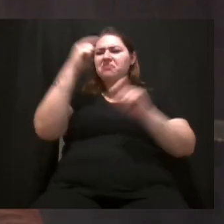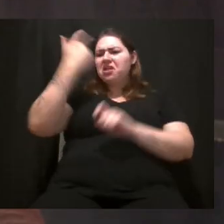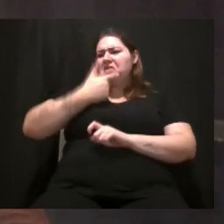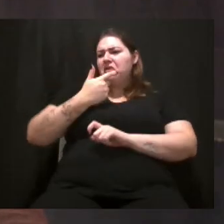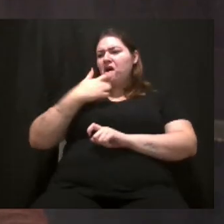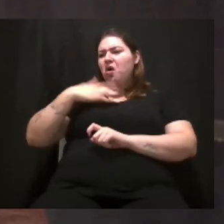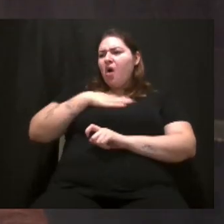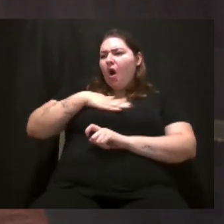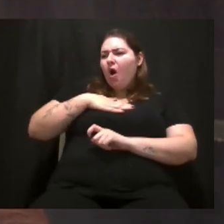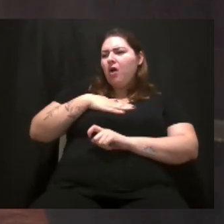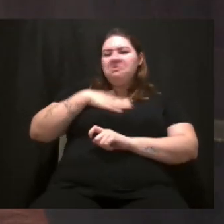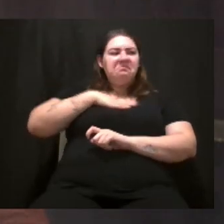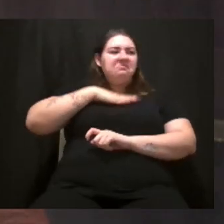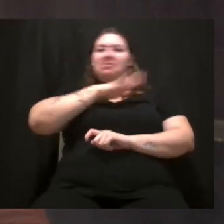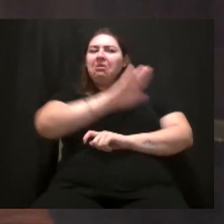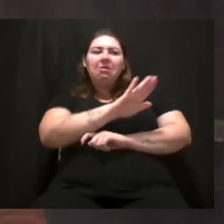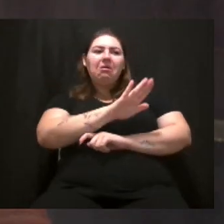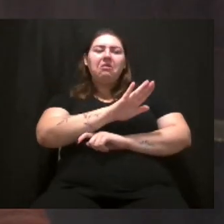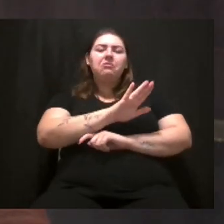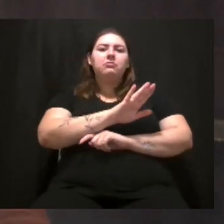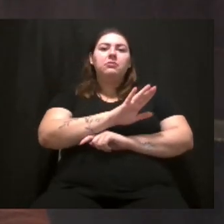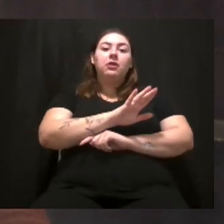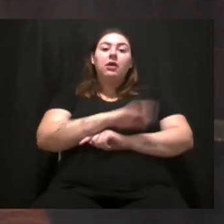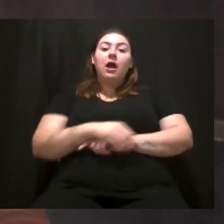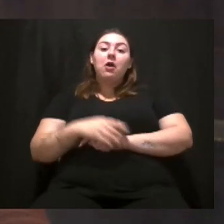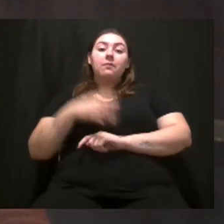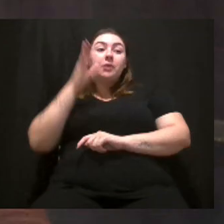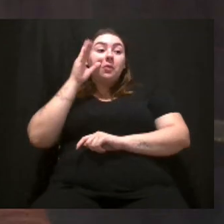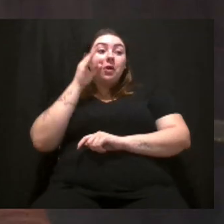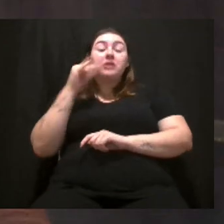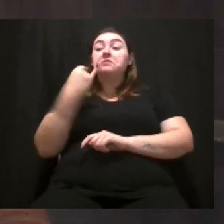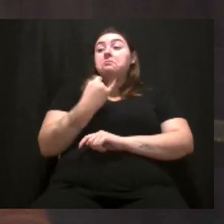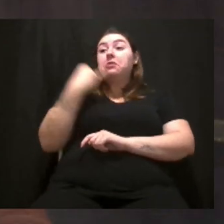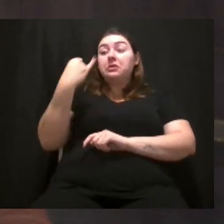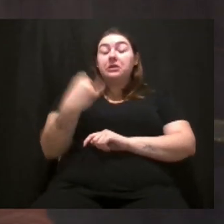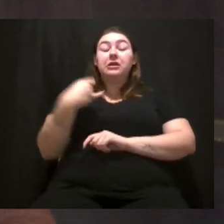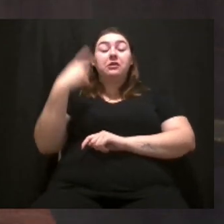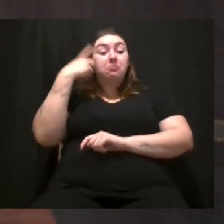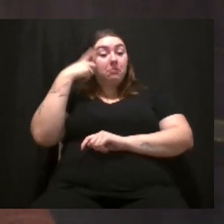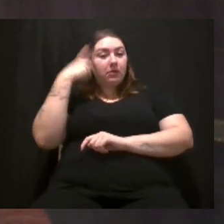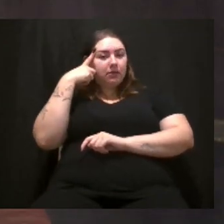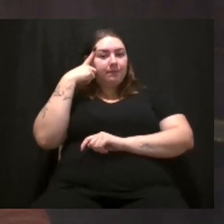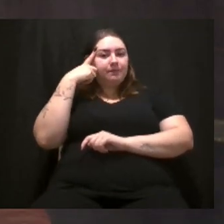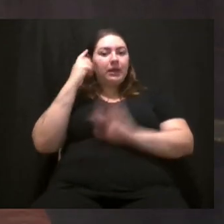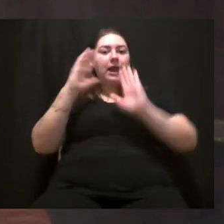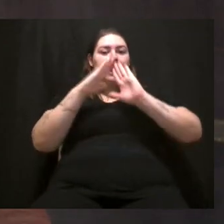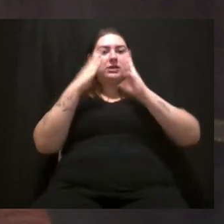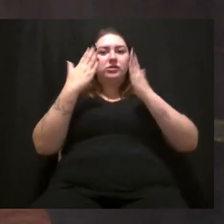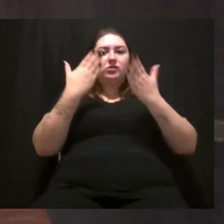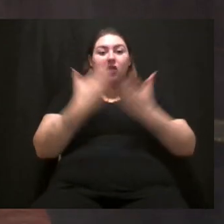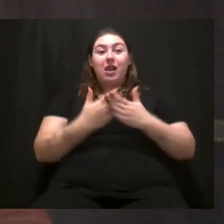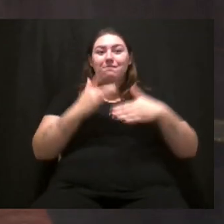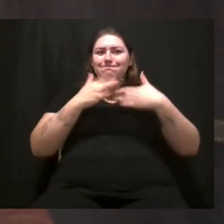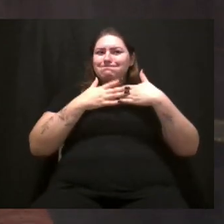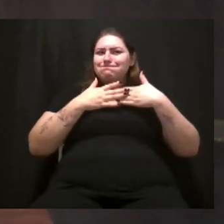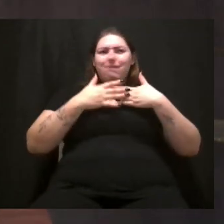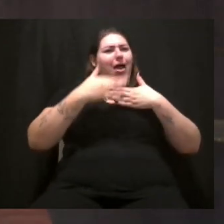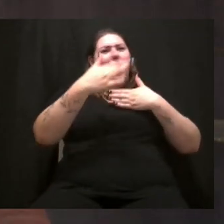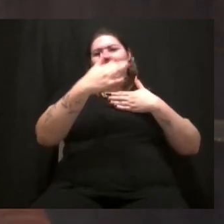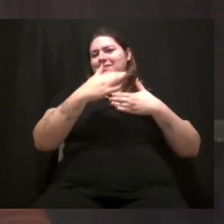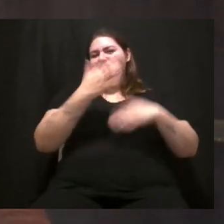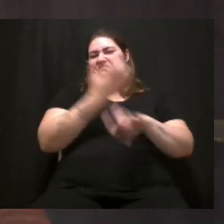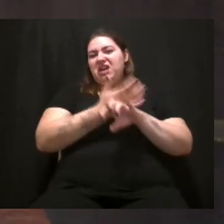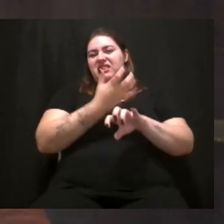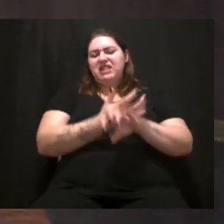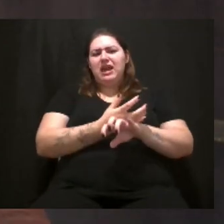gosta, né? Então é muito importante a gente pensar que a escola vai além da matéria, né? Ela vai ter a pessoinha que